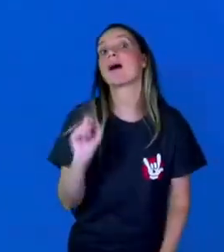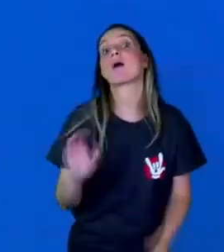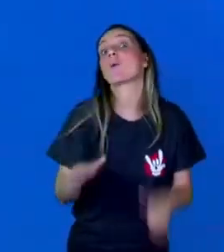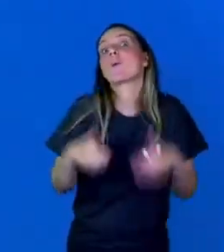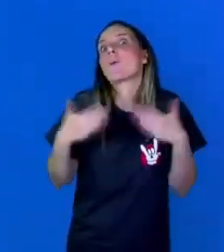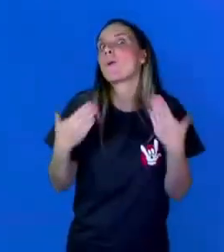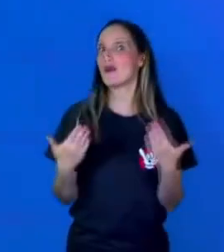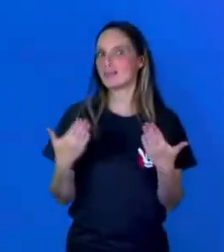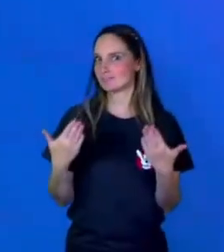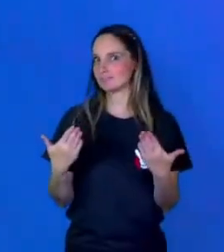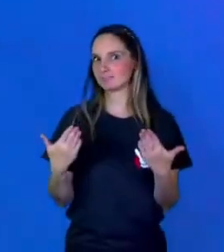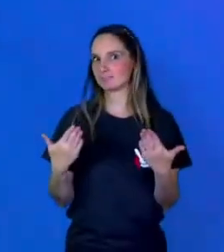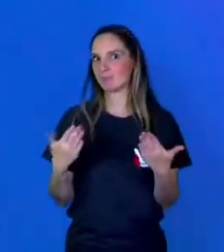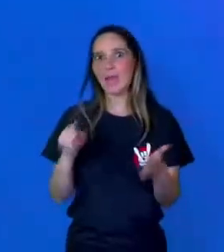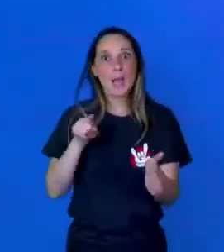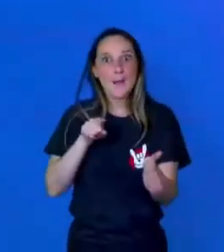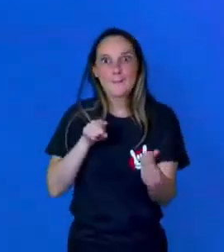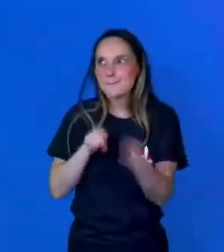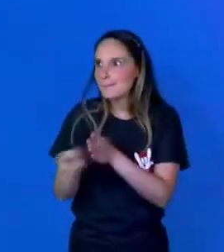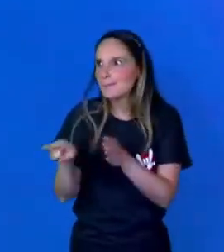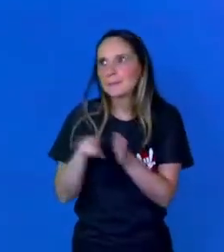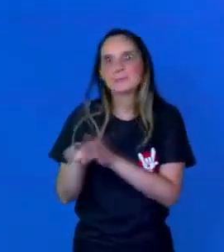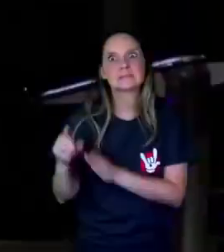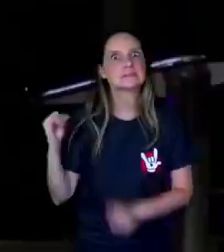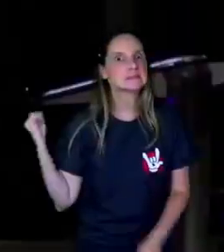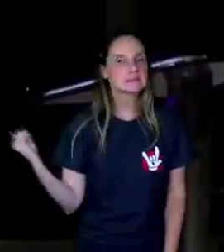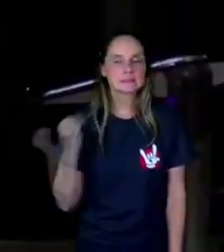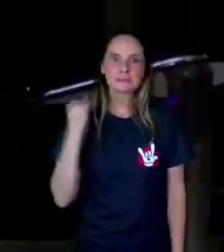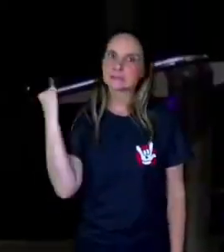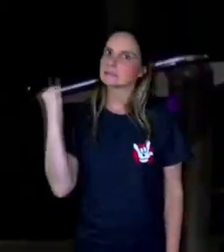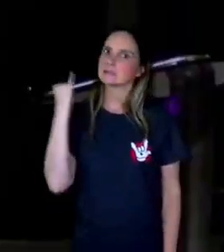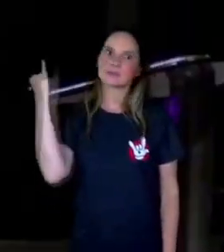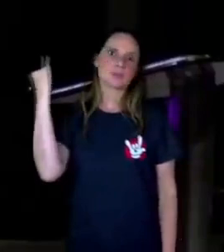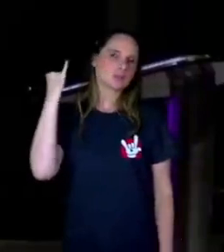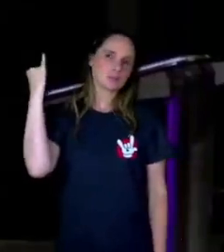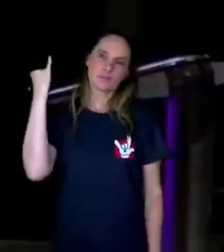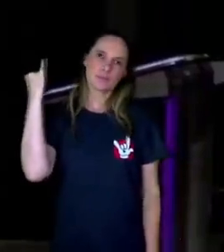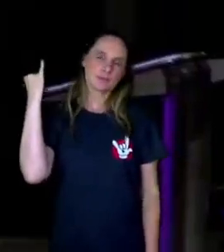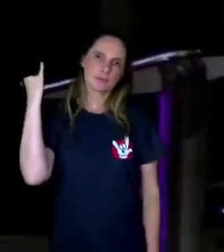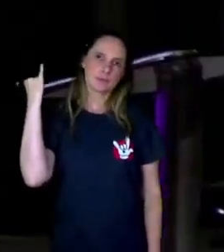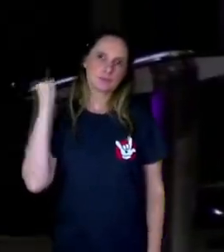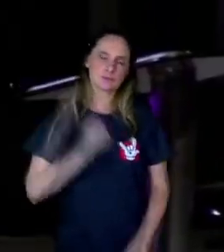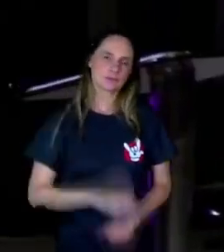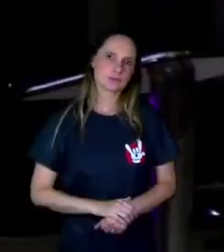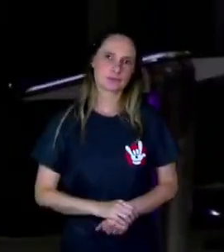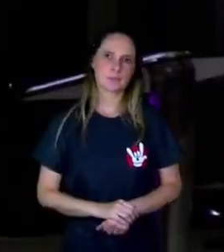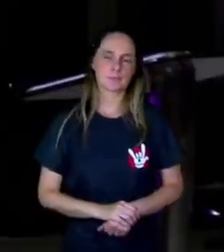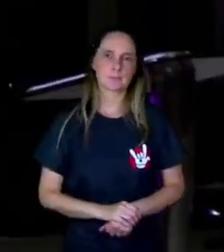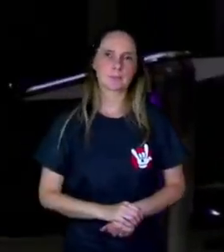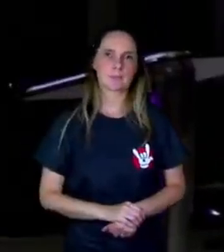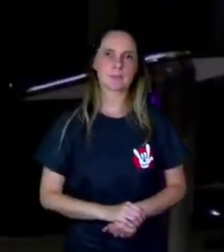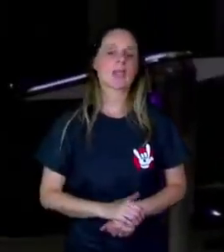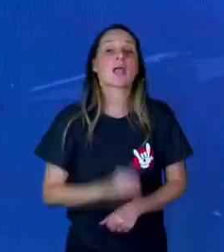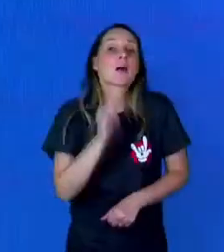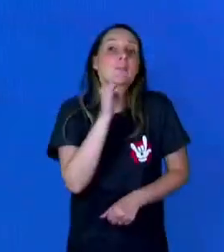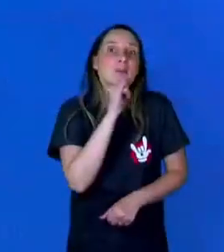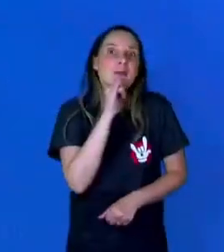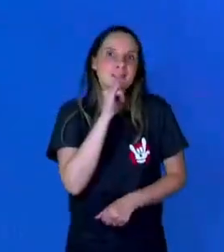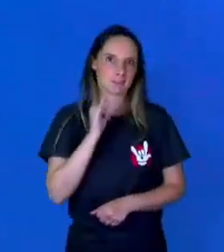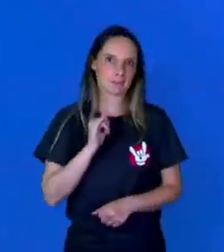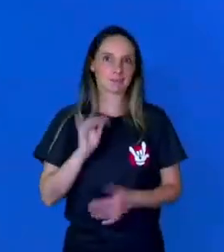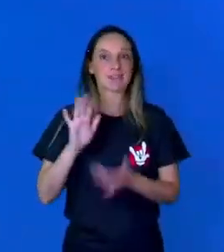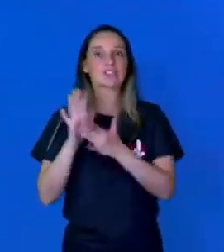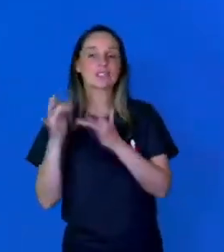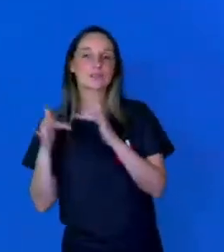É aquela pergunta de US$ 1 milhão, você está entendendo? Que nem quando Jesus vai curar o cego de Jericó, um cara que passou a vida